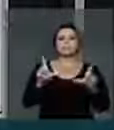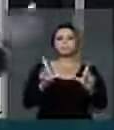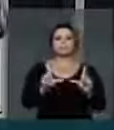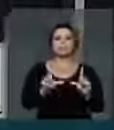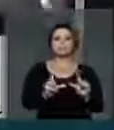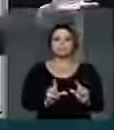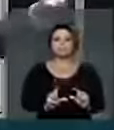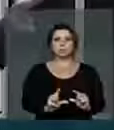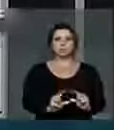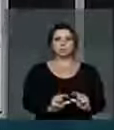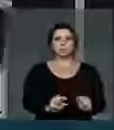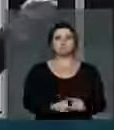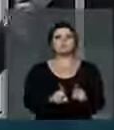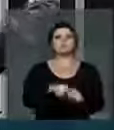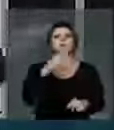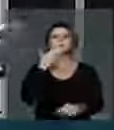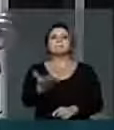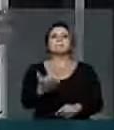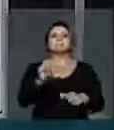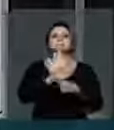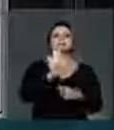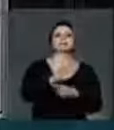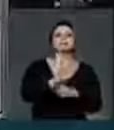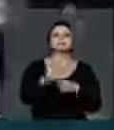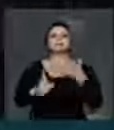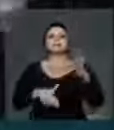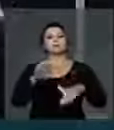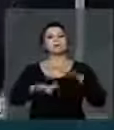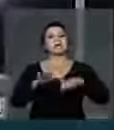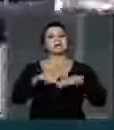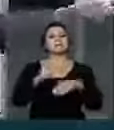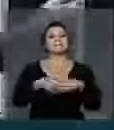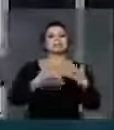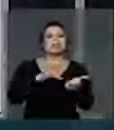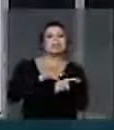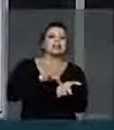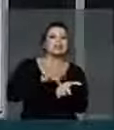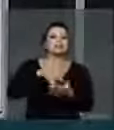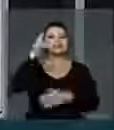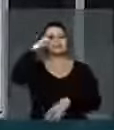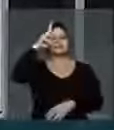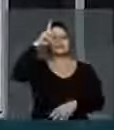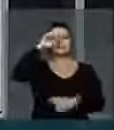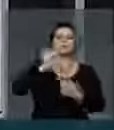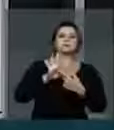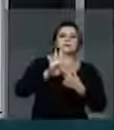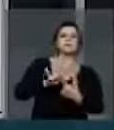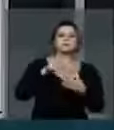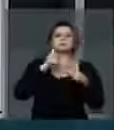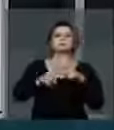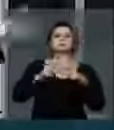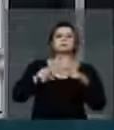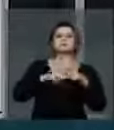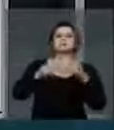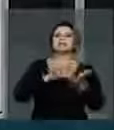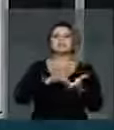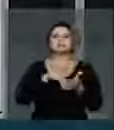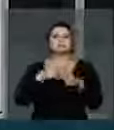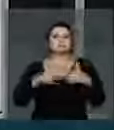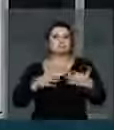ou mitigar politicamente, às vezes até demagogicamente, esses desequilíbrios